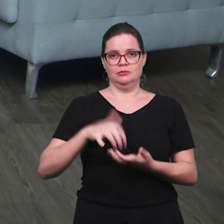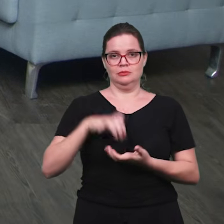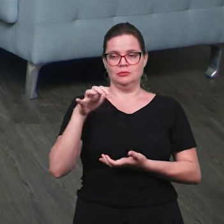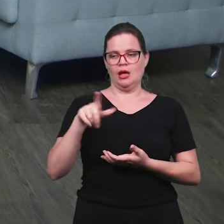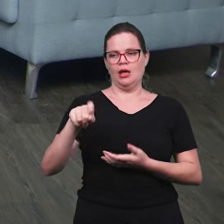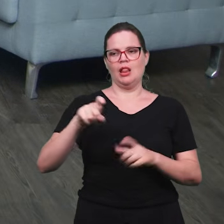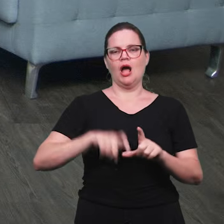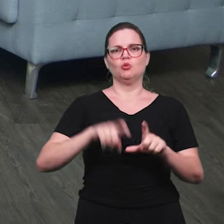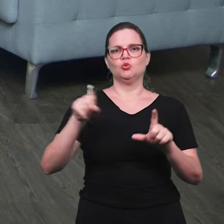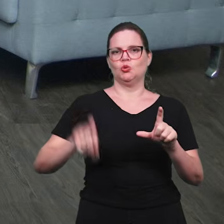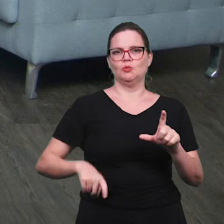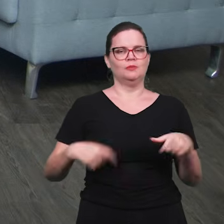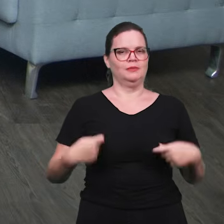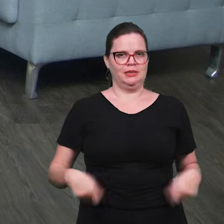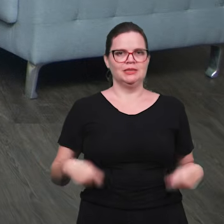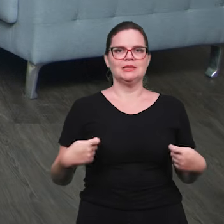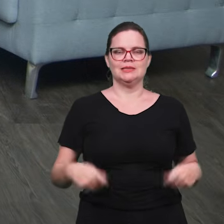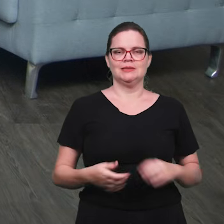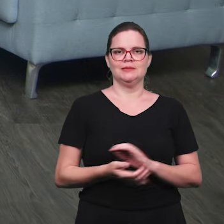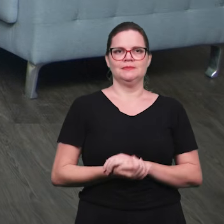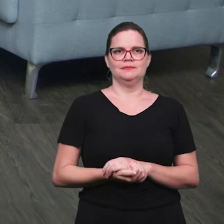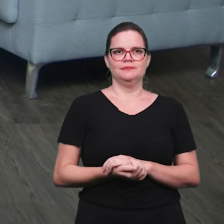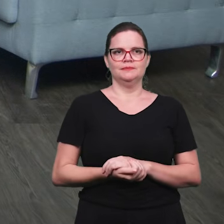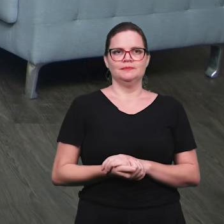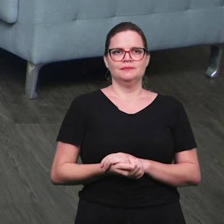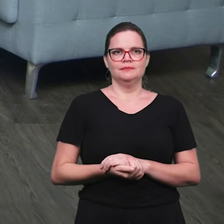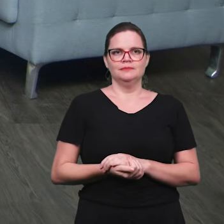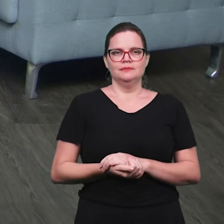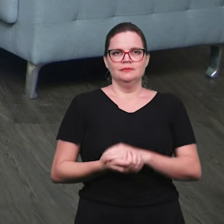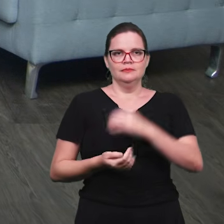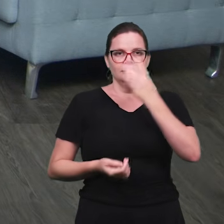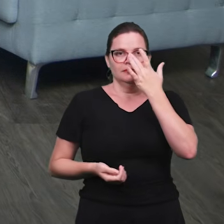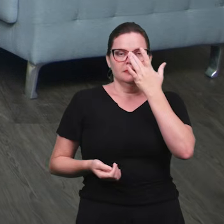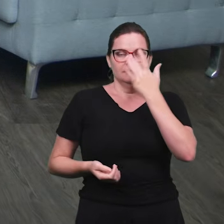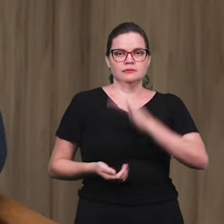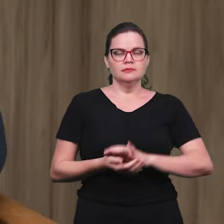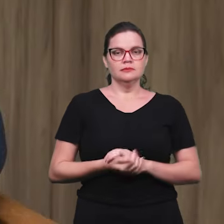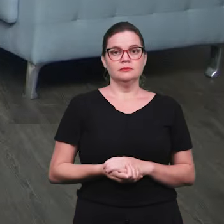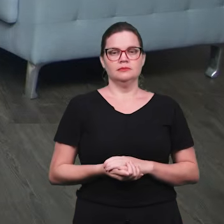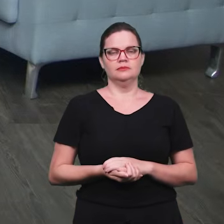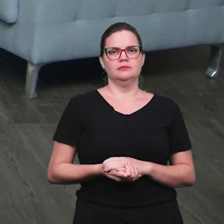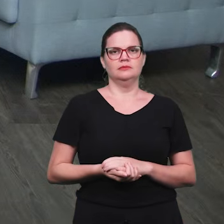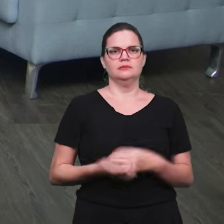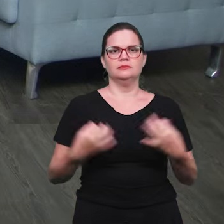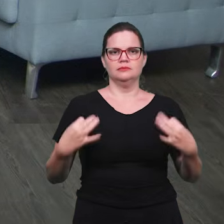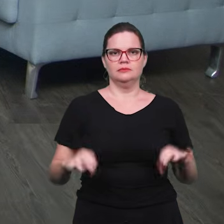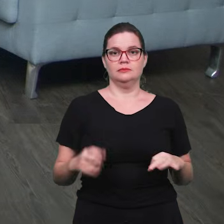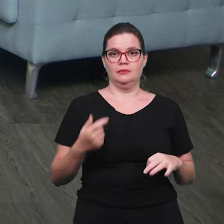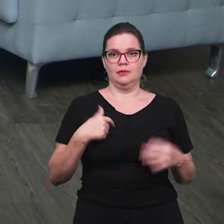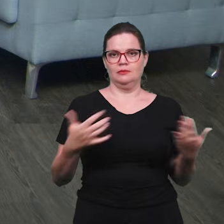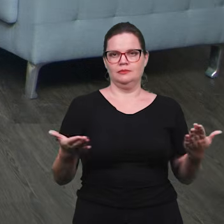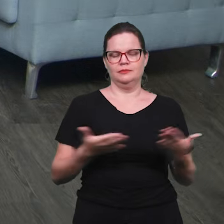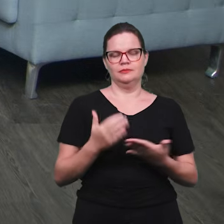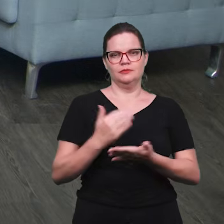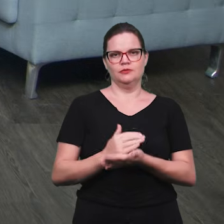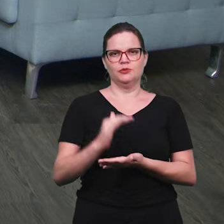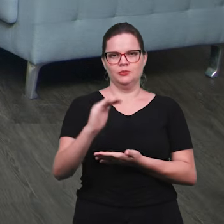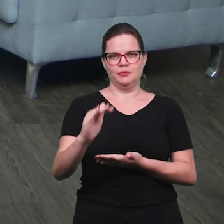idoso, a autonomia que nós trabalhamos diariamente. Certo. Eu vou entrar agora num aspecto